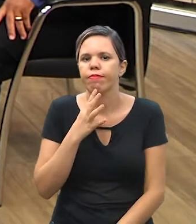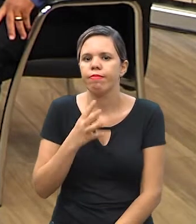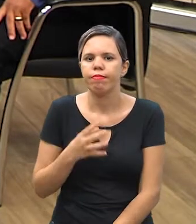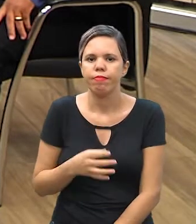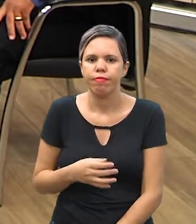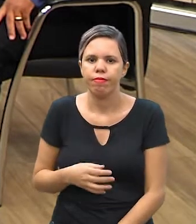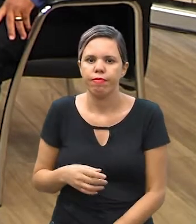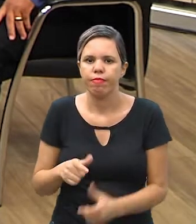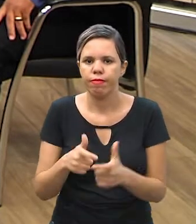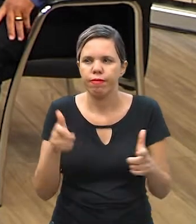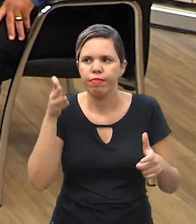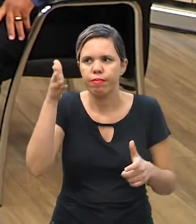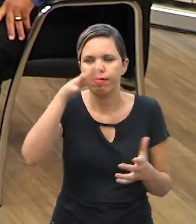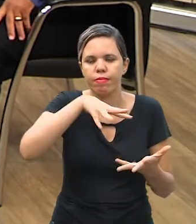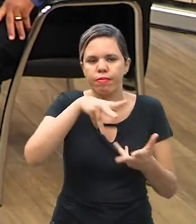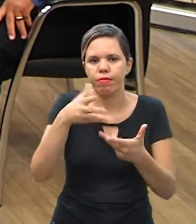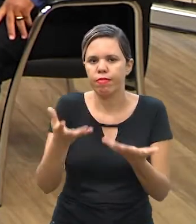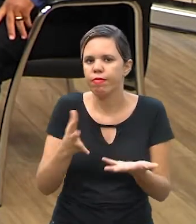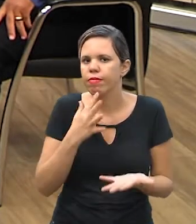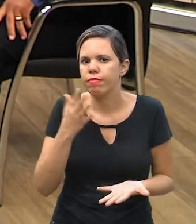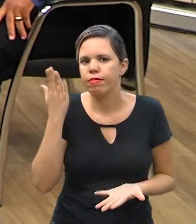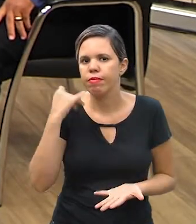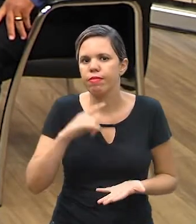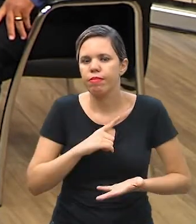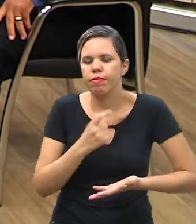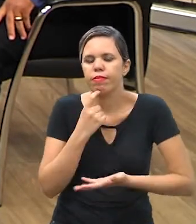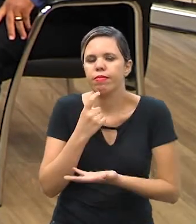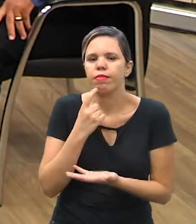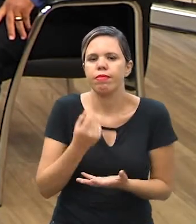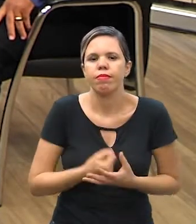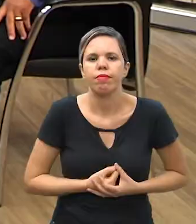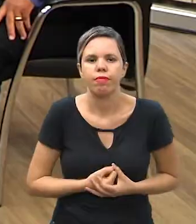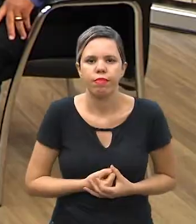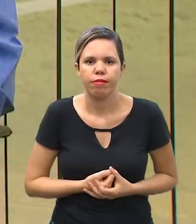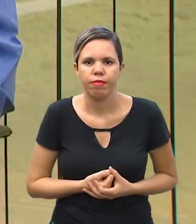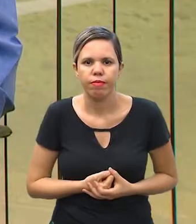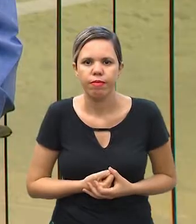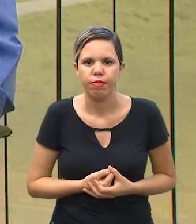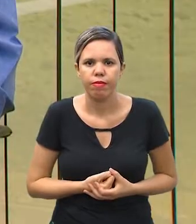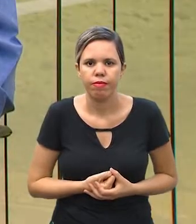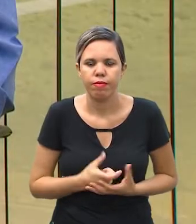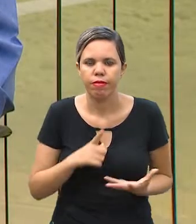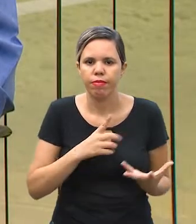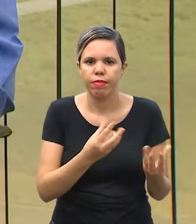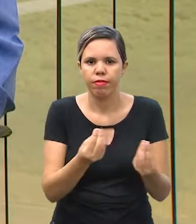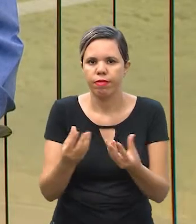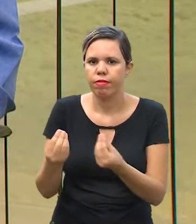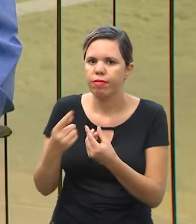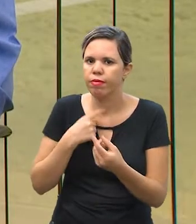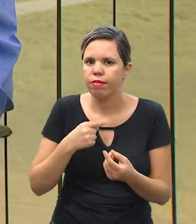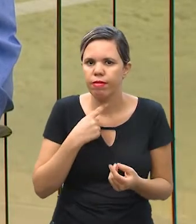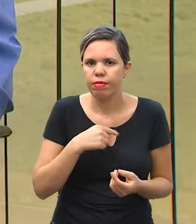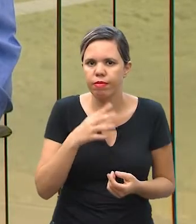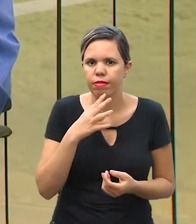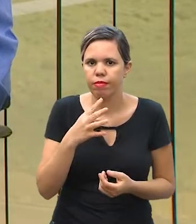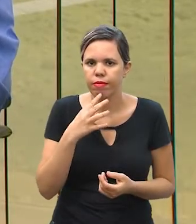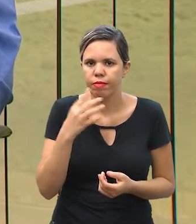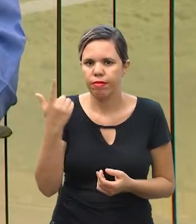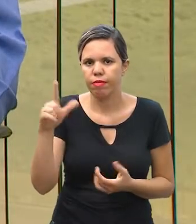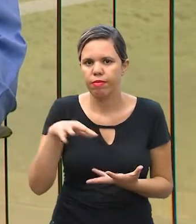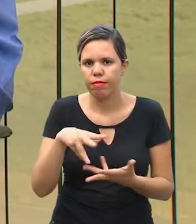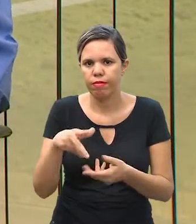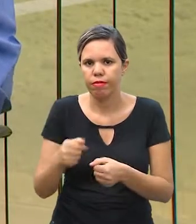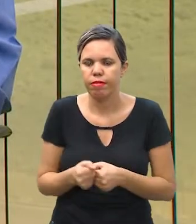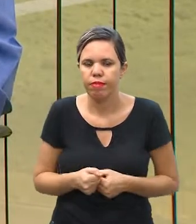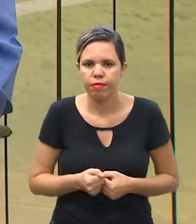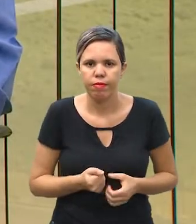Falaram, quero desbravar o mundo, quero saber o que tem em Campinas. Eu tinha muito desejo de conhecer, né? Porque era um outro